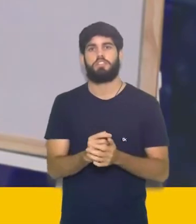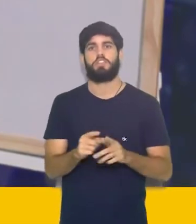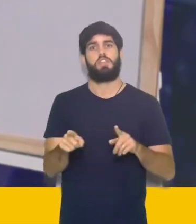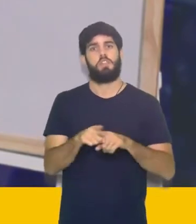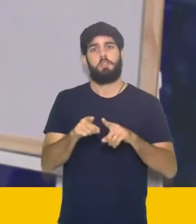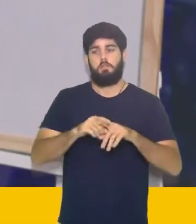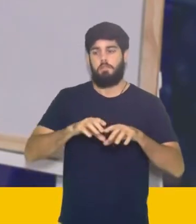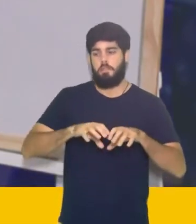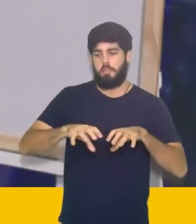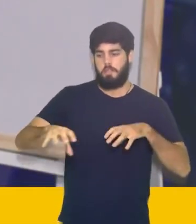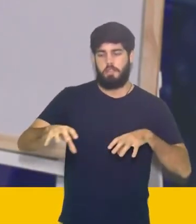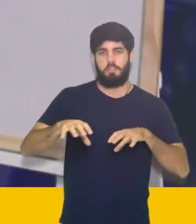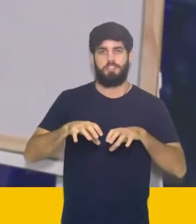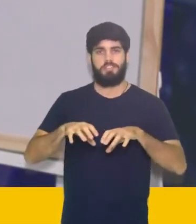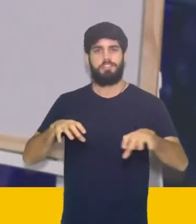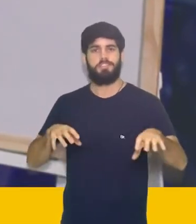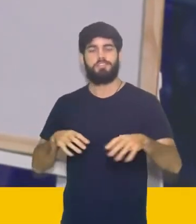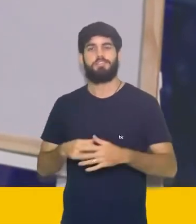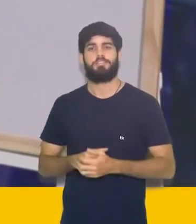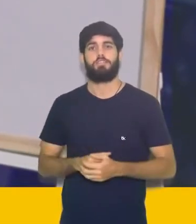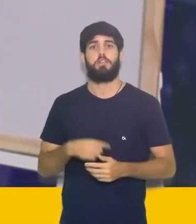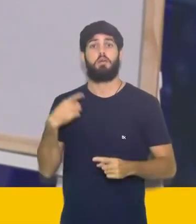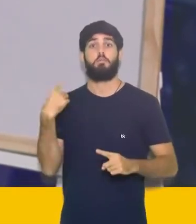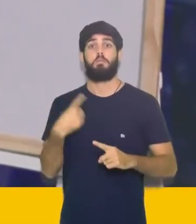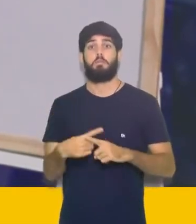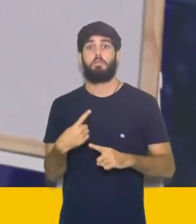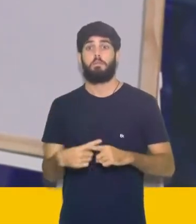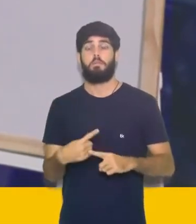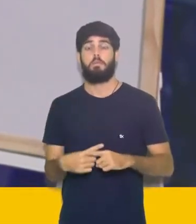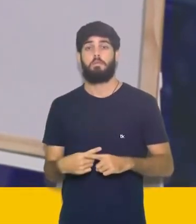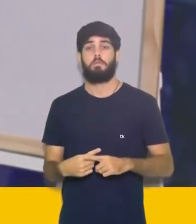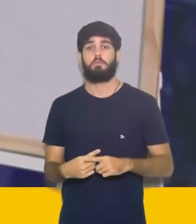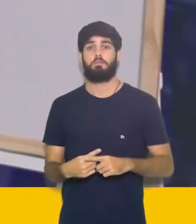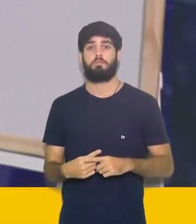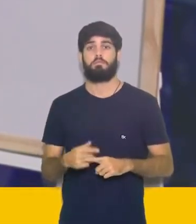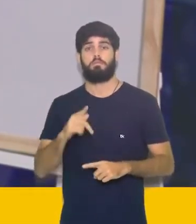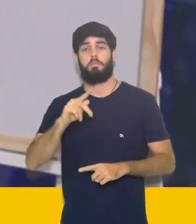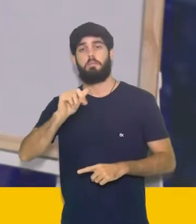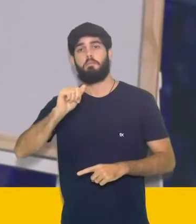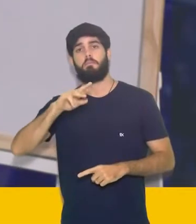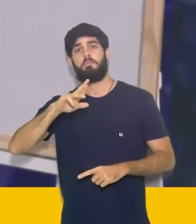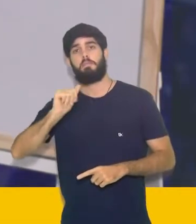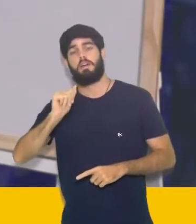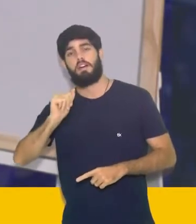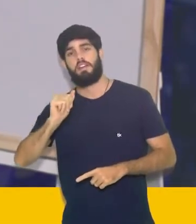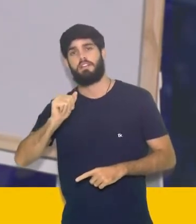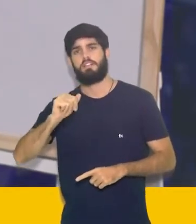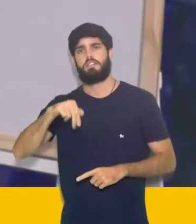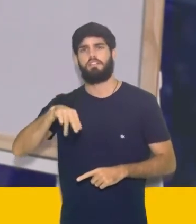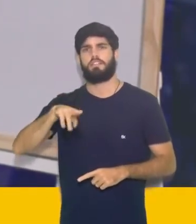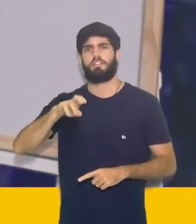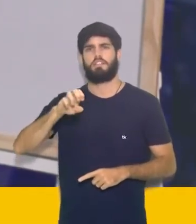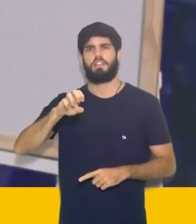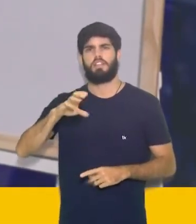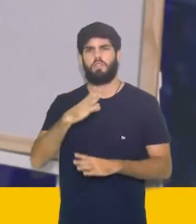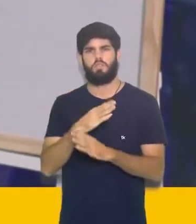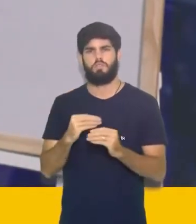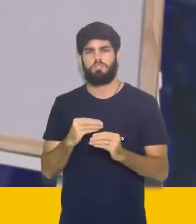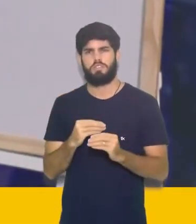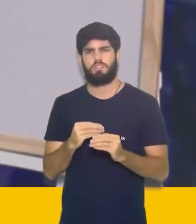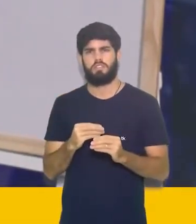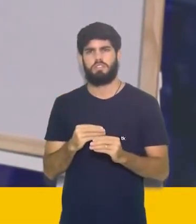70, distanciamento. Por quê? Agora veio o porquê, né? Para quê? Para quê é